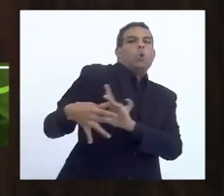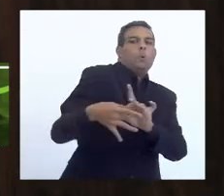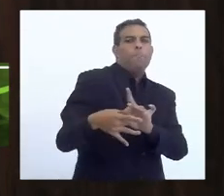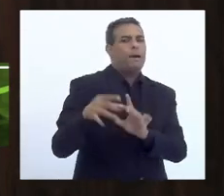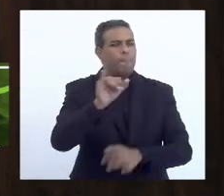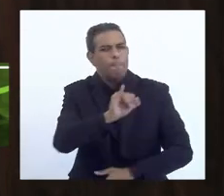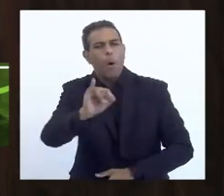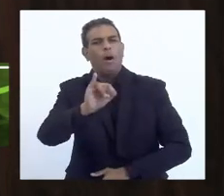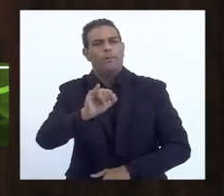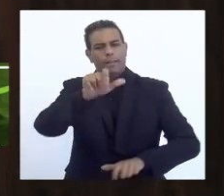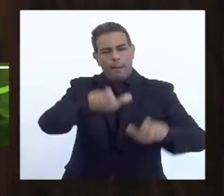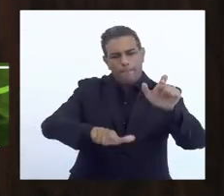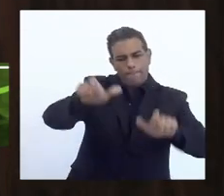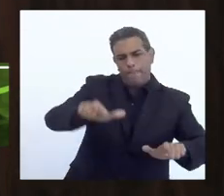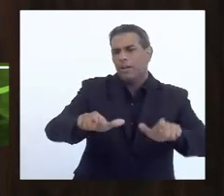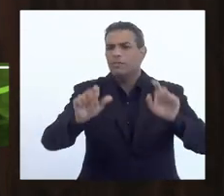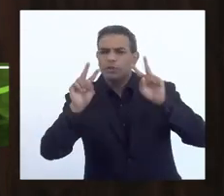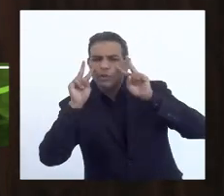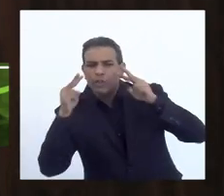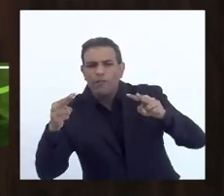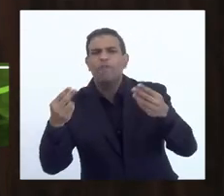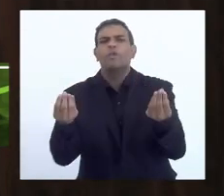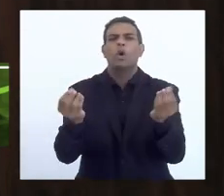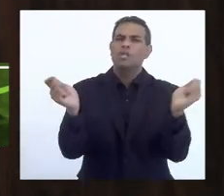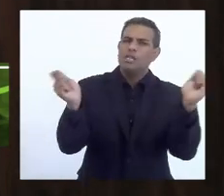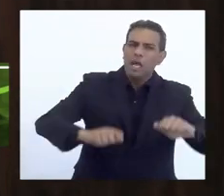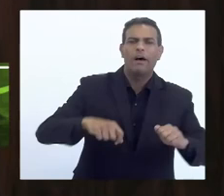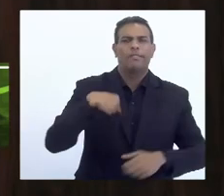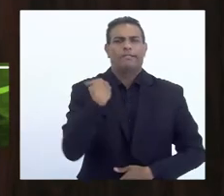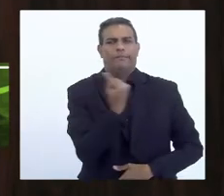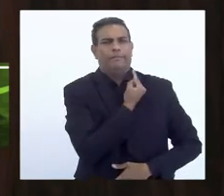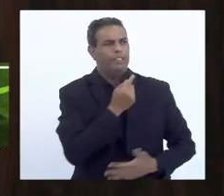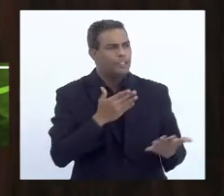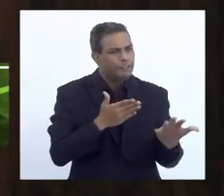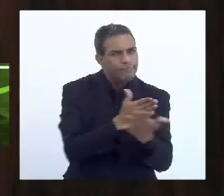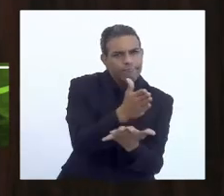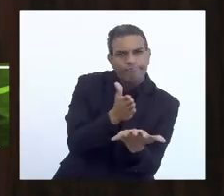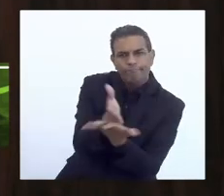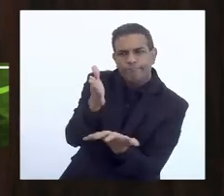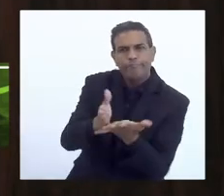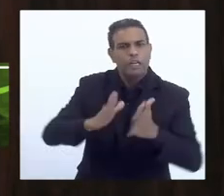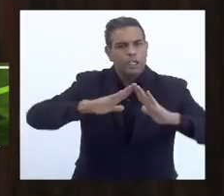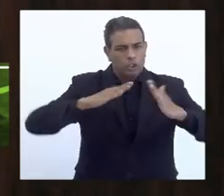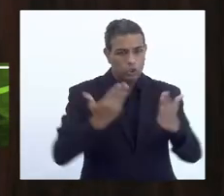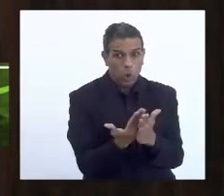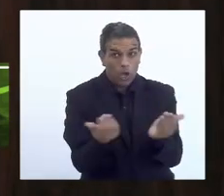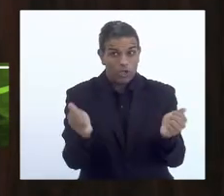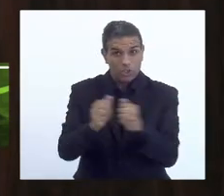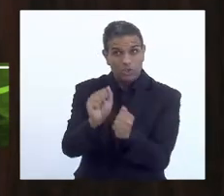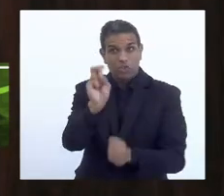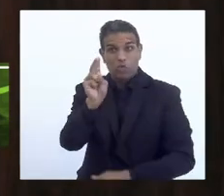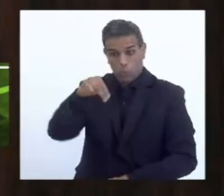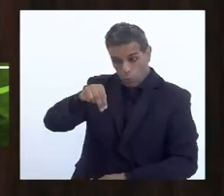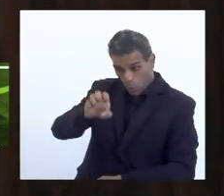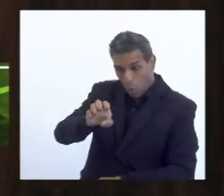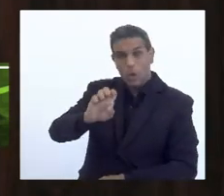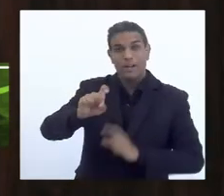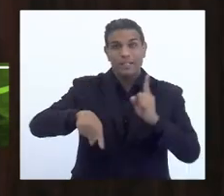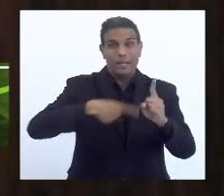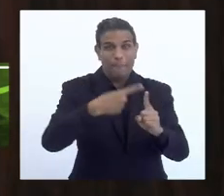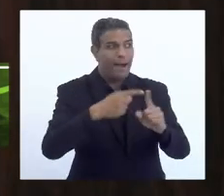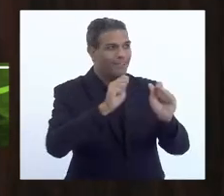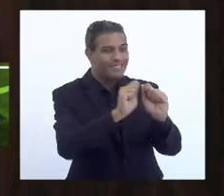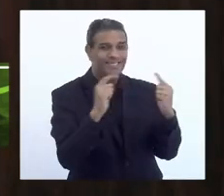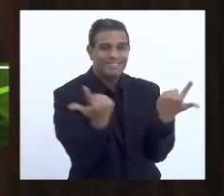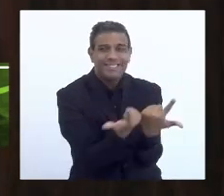é importante que as pessoas vejam, né? É importante que a gente possa ir numa escola e que a Uni, a UBS possam dizer, olha, junto com a